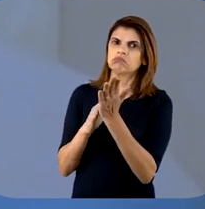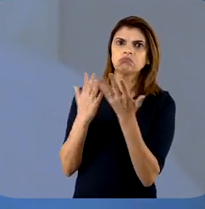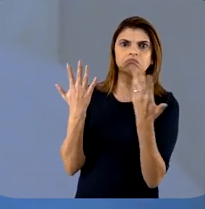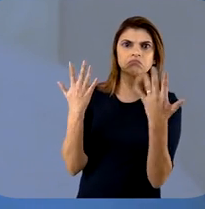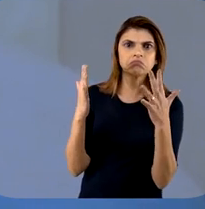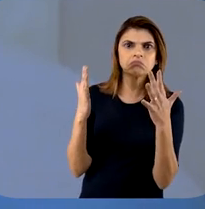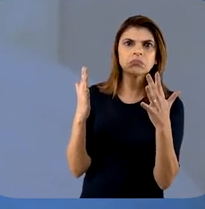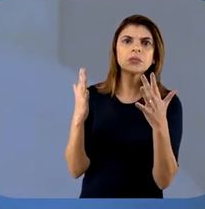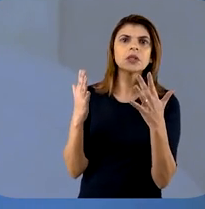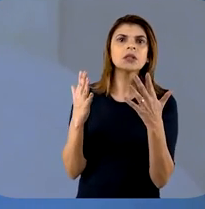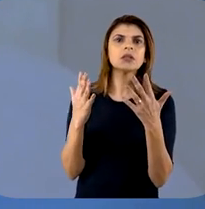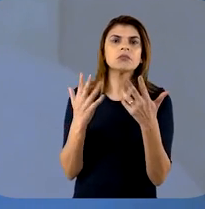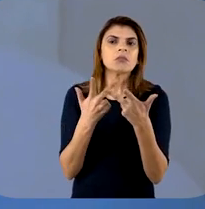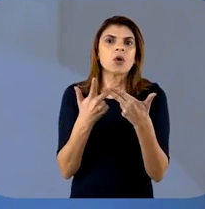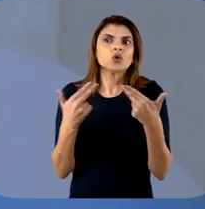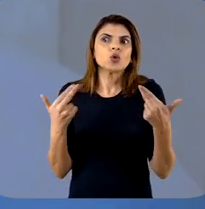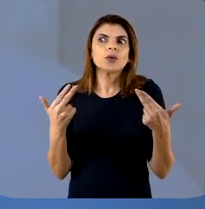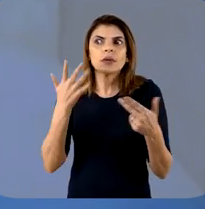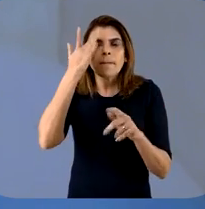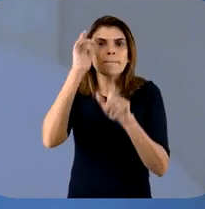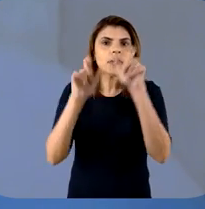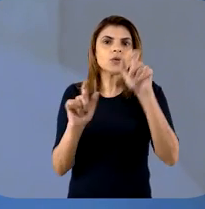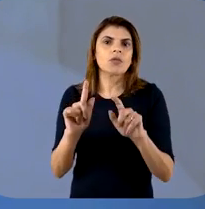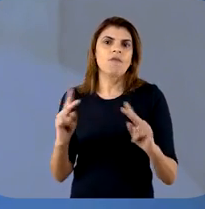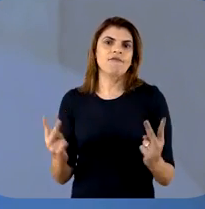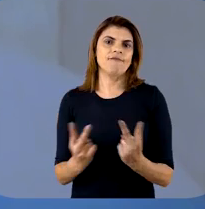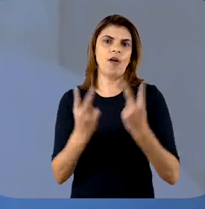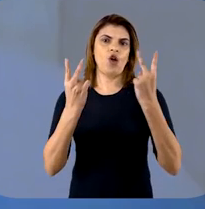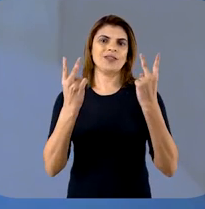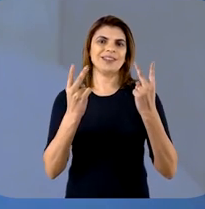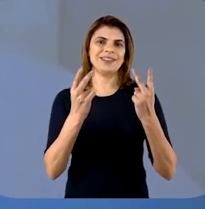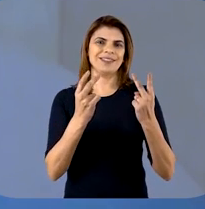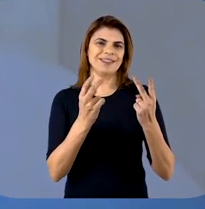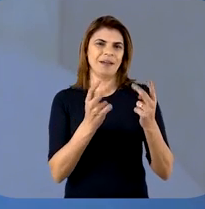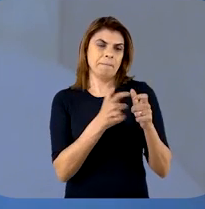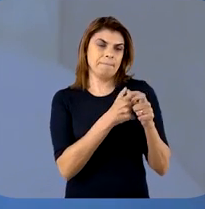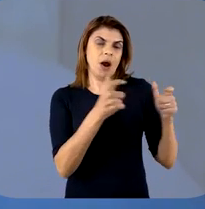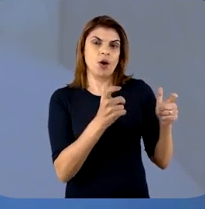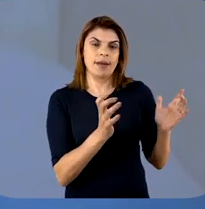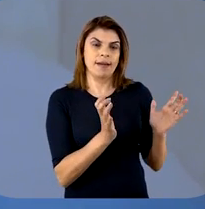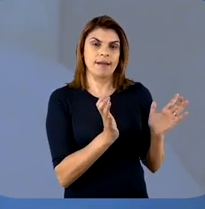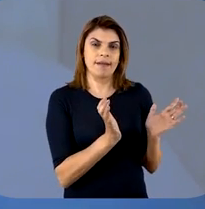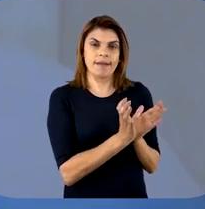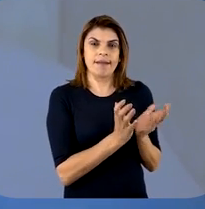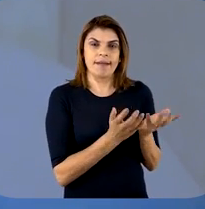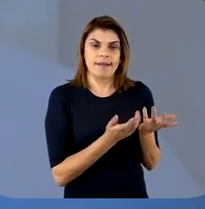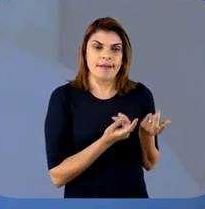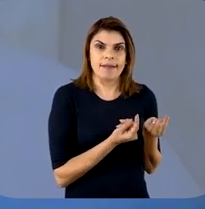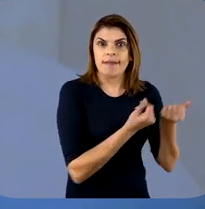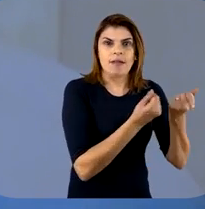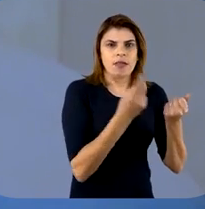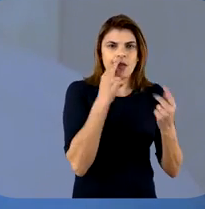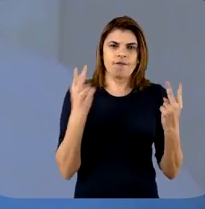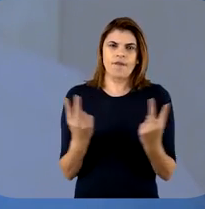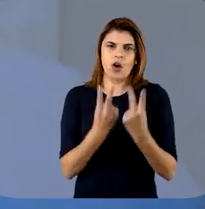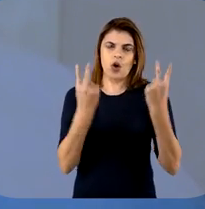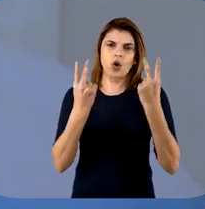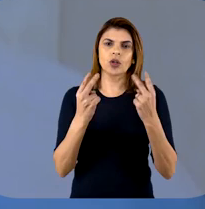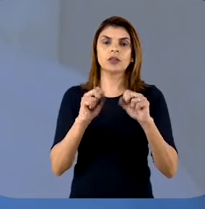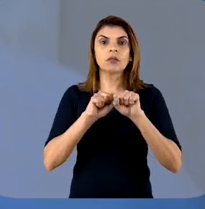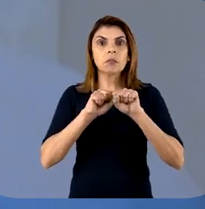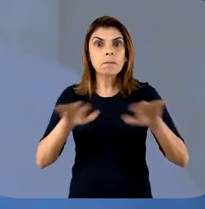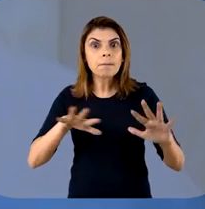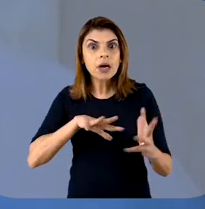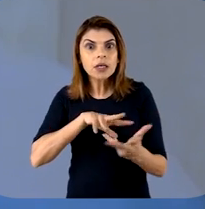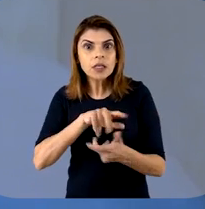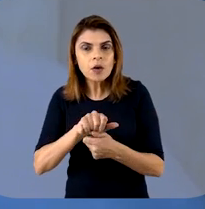uma das coisas invisíveis, pelo menos para a elite desse país, né? E o que a pandemia fez